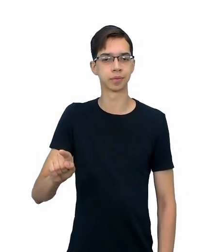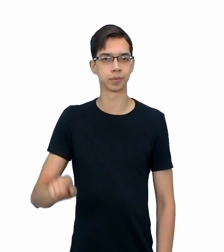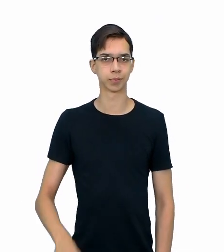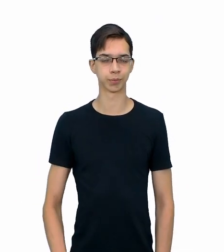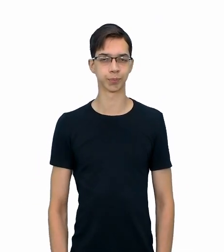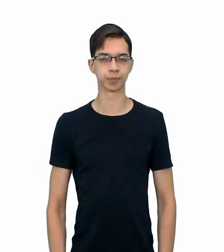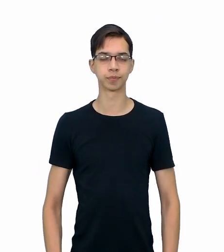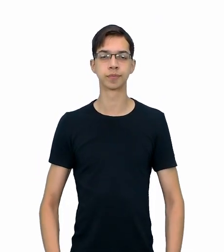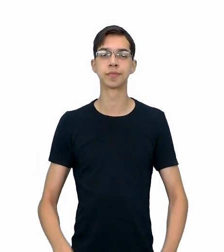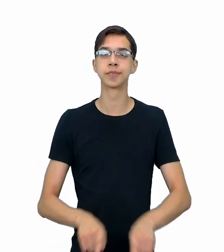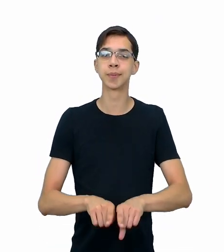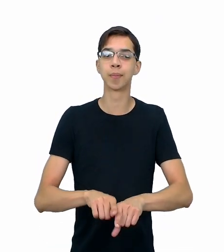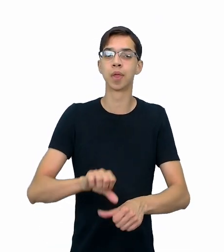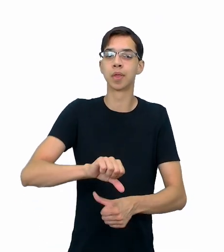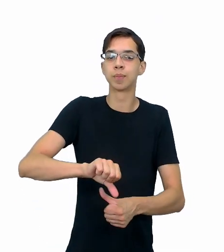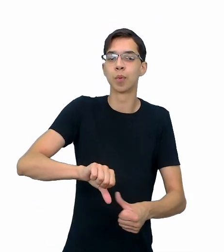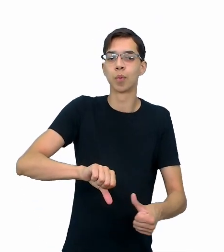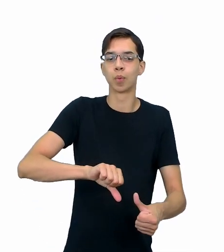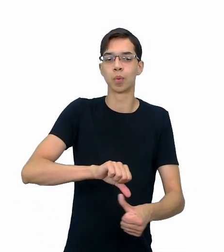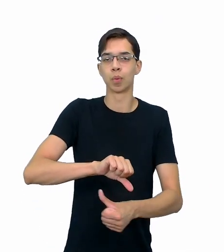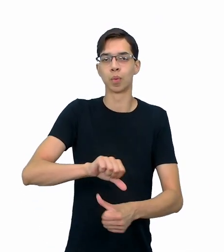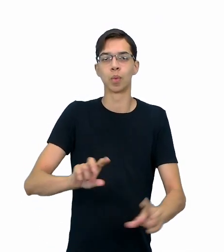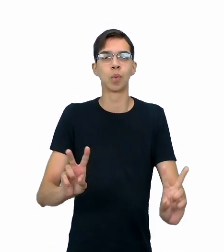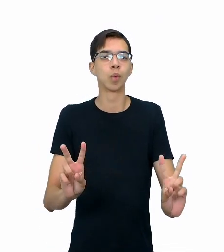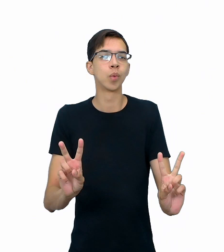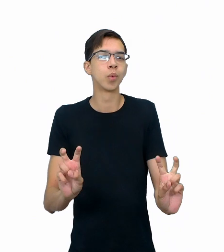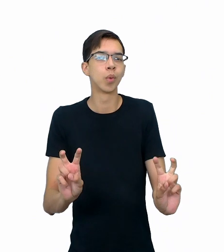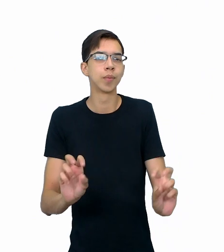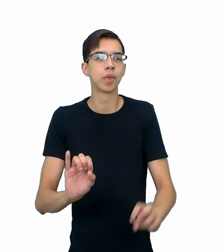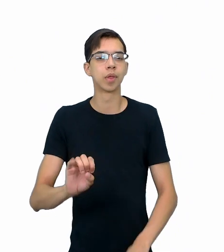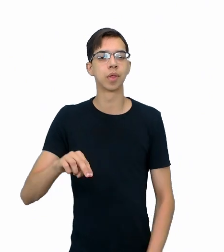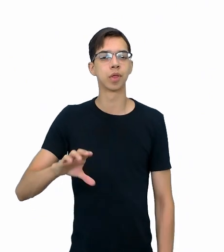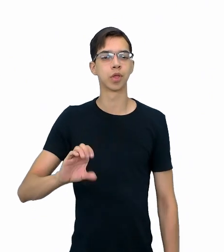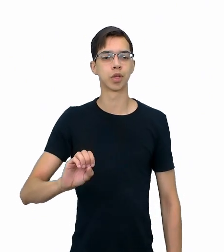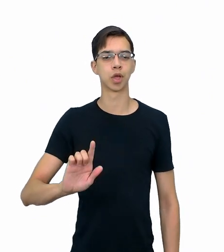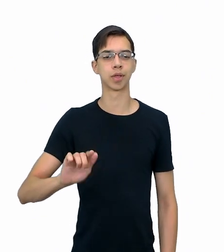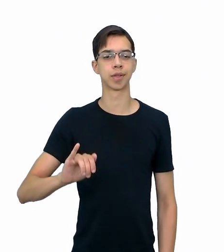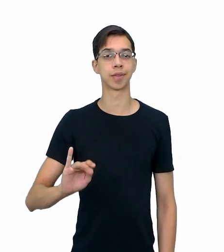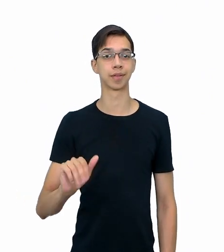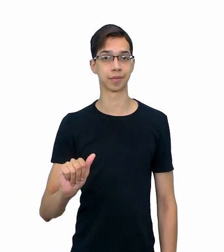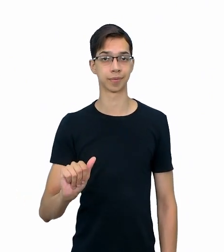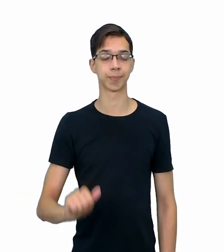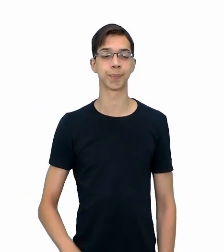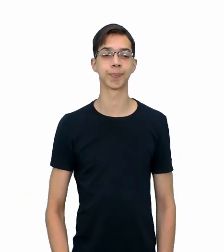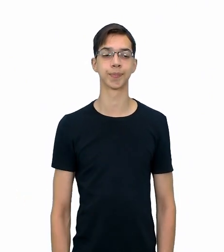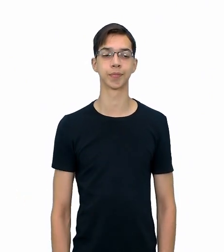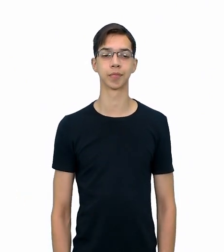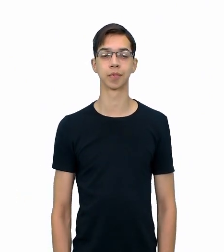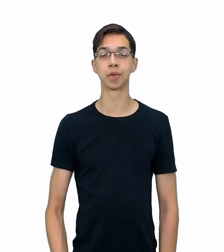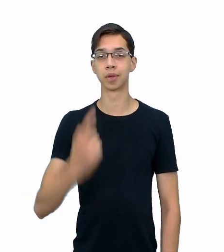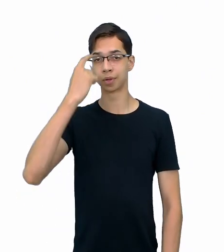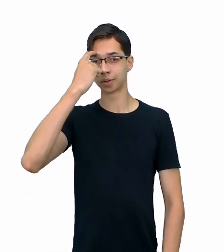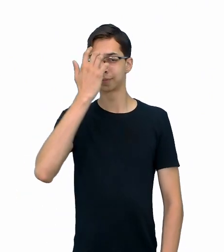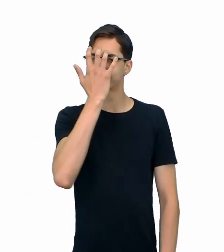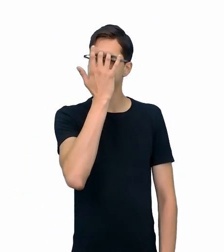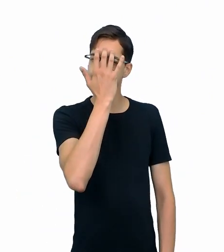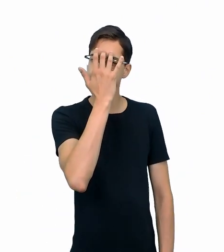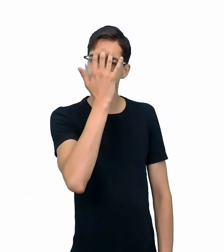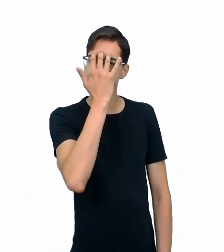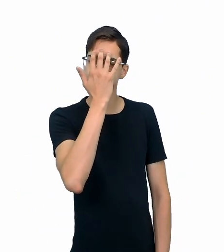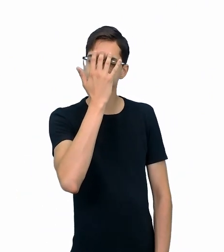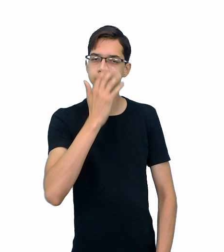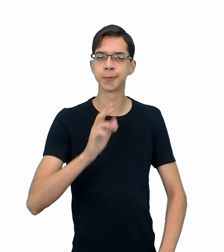também pretendemos discutir o pensamento geométrico a partir de algumas referências teóricas, analisar